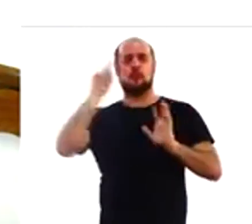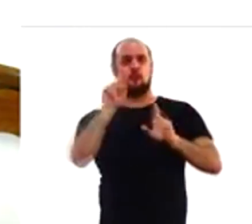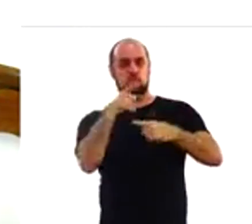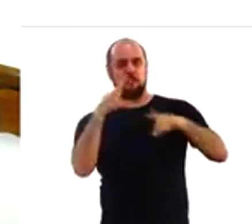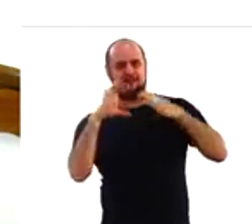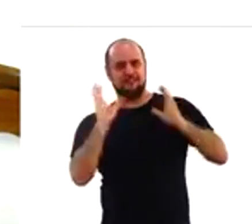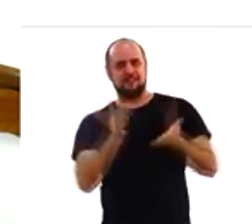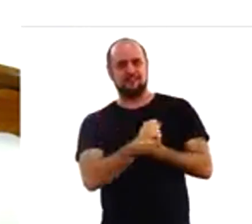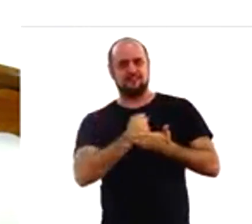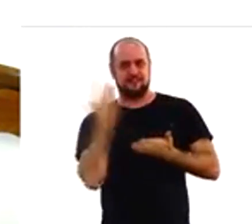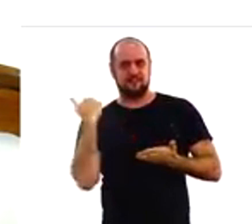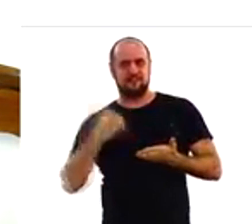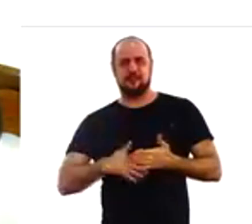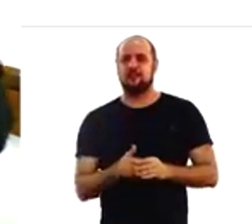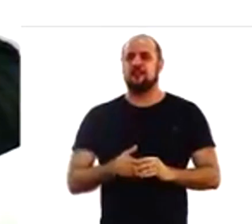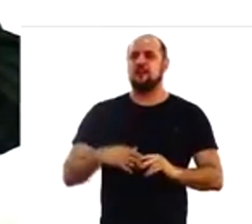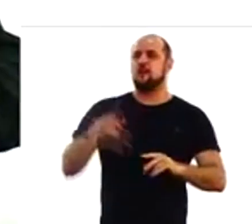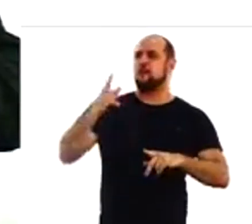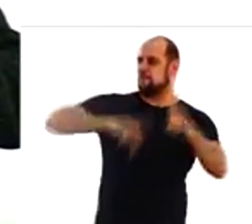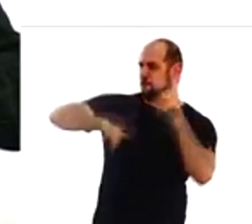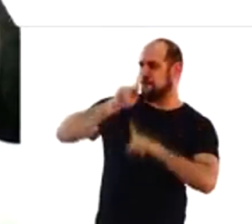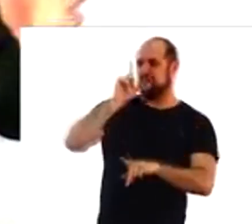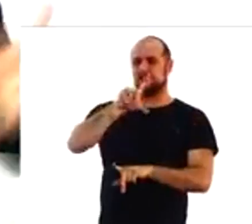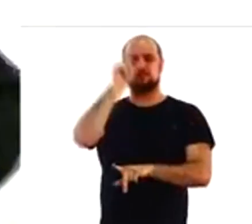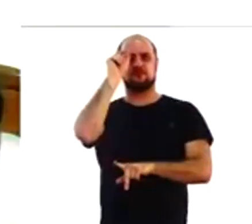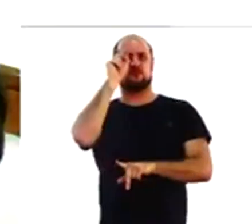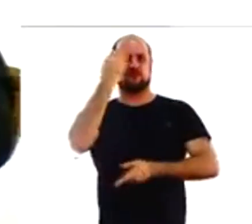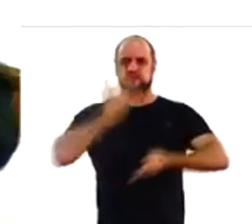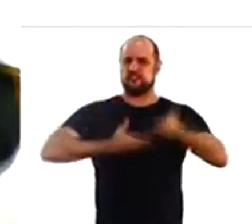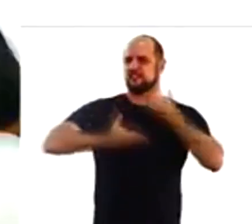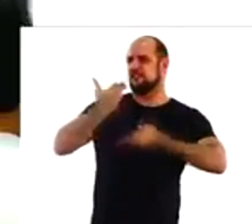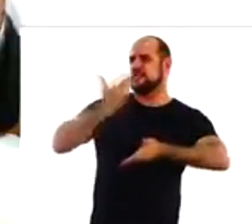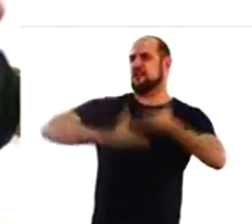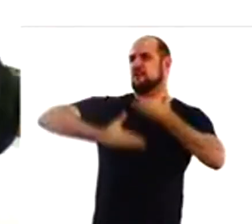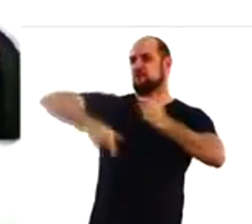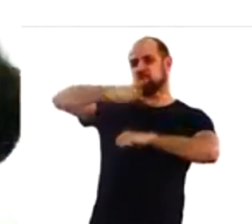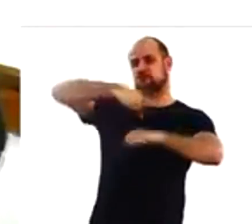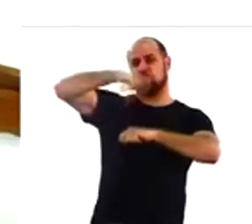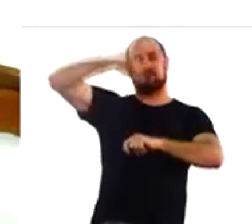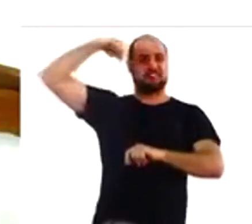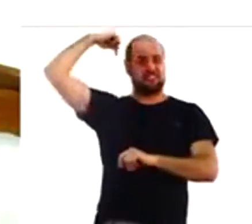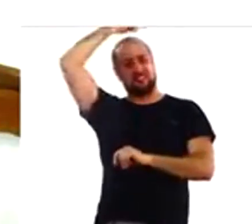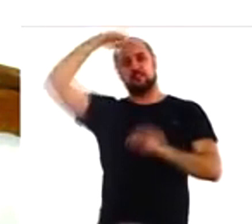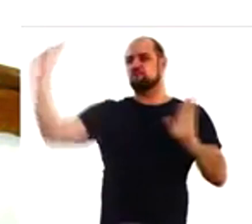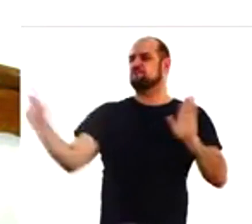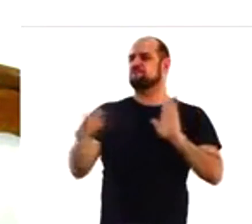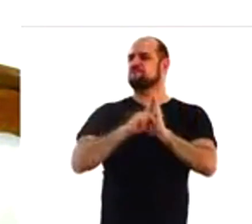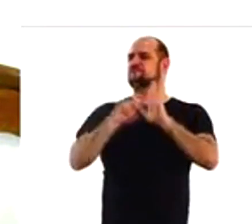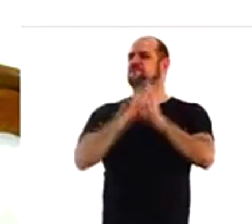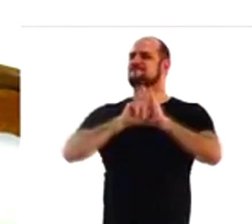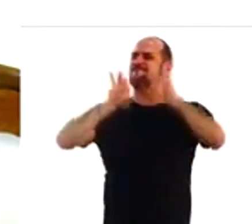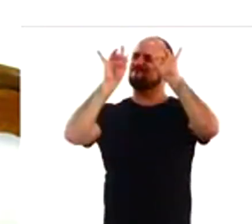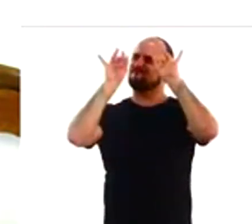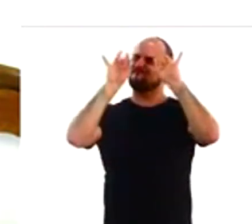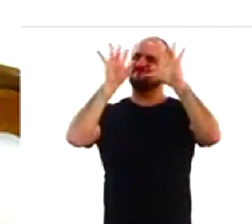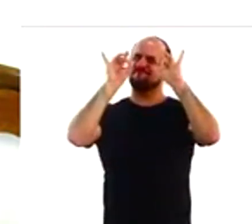pouco, raça eleita, sacerdócio real, nação santa, propriedade